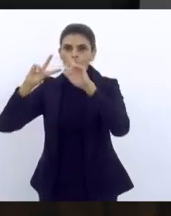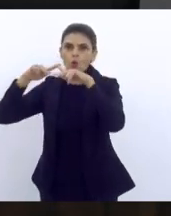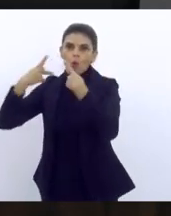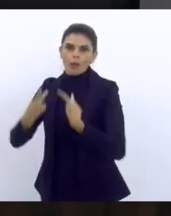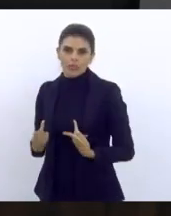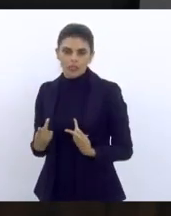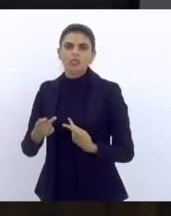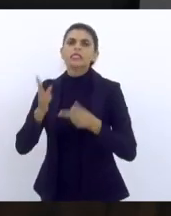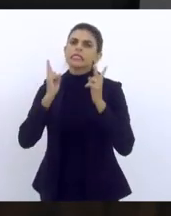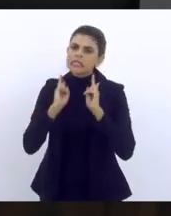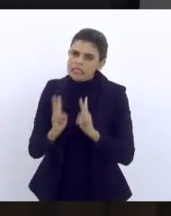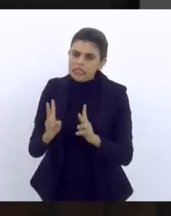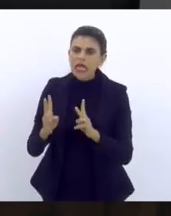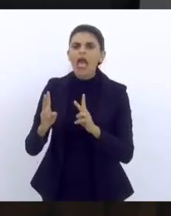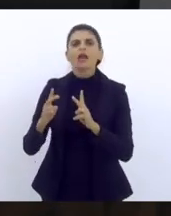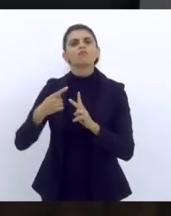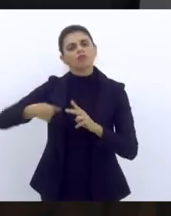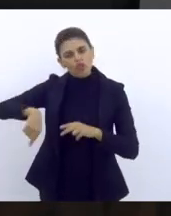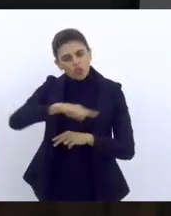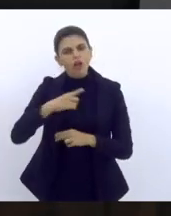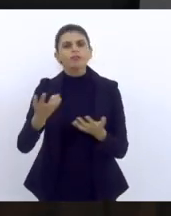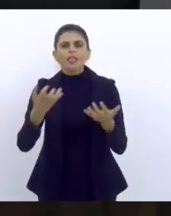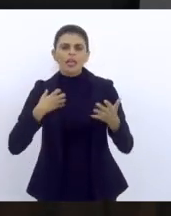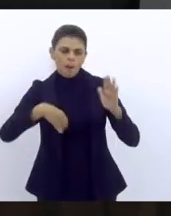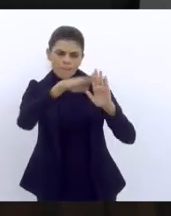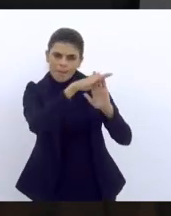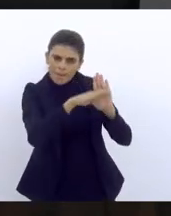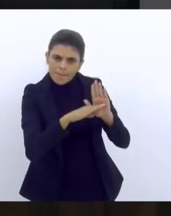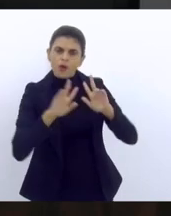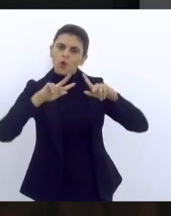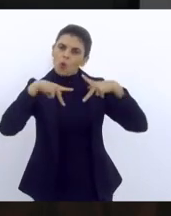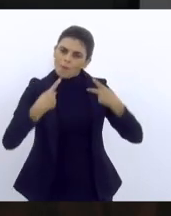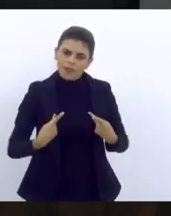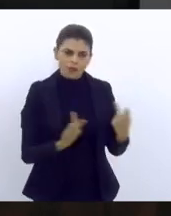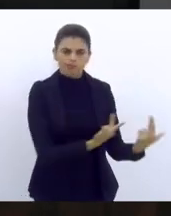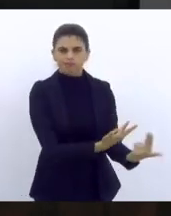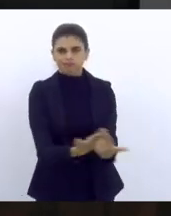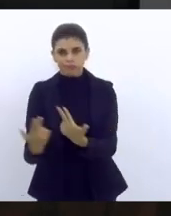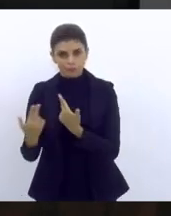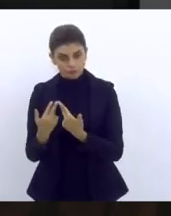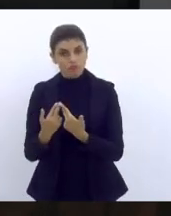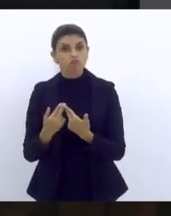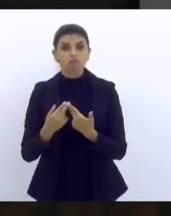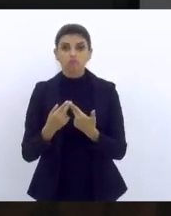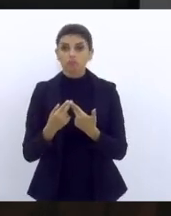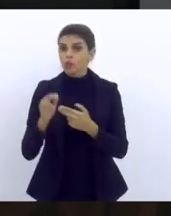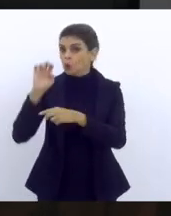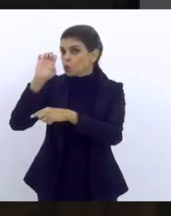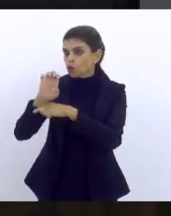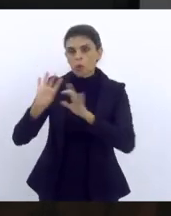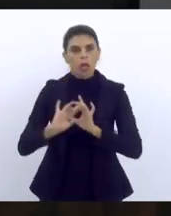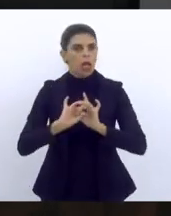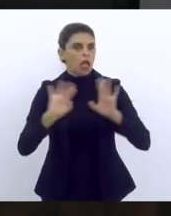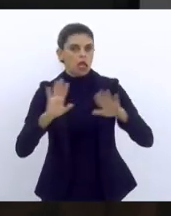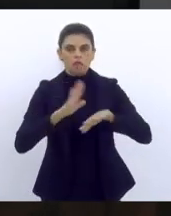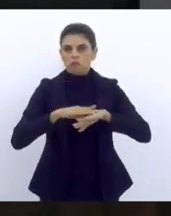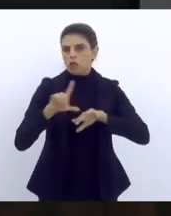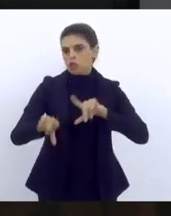procuramos levar a humanização em todas as pautas que nós defendemos. O Estado é laico, nós temos as